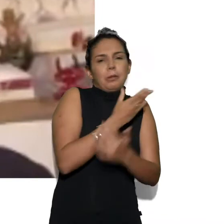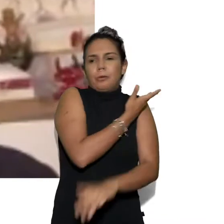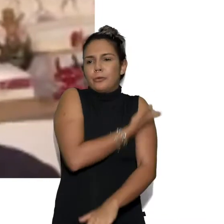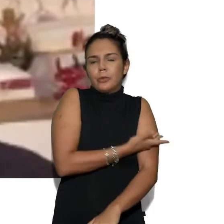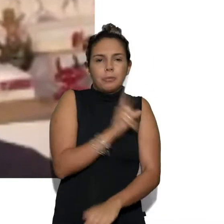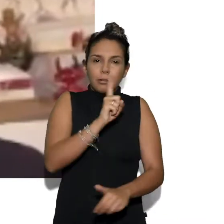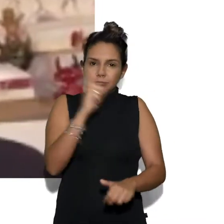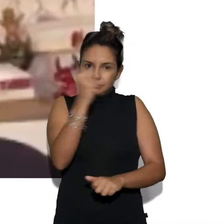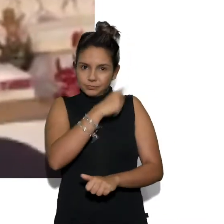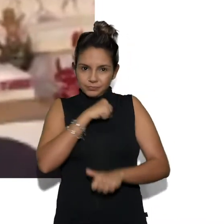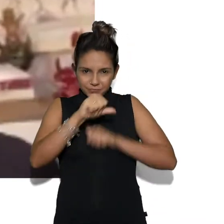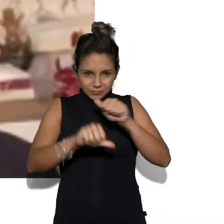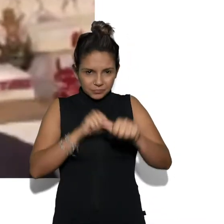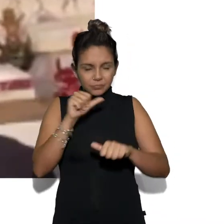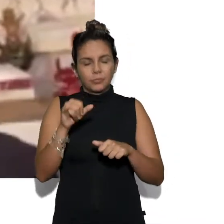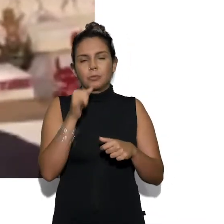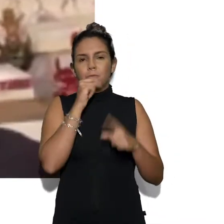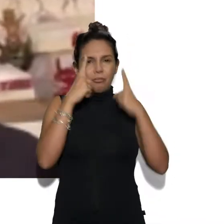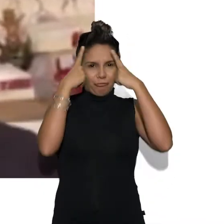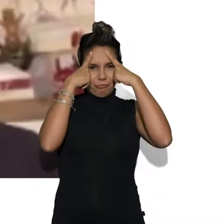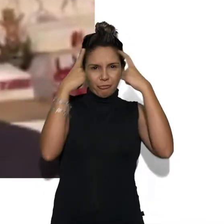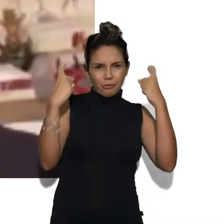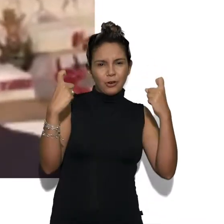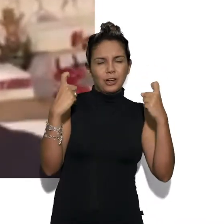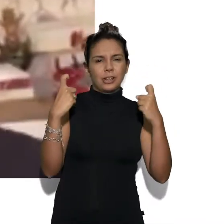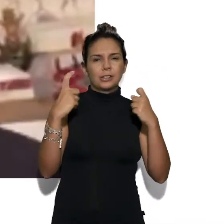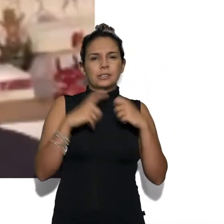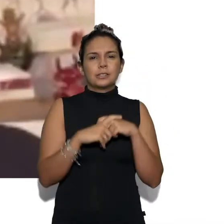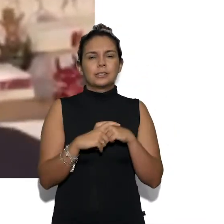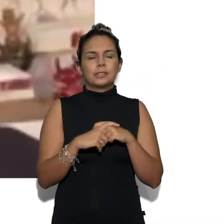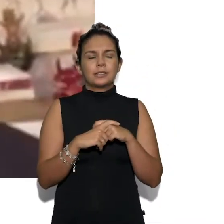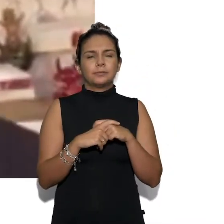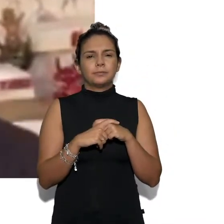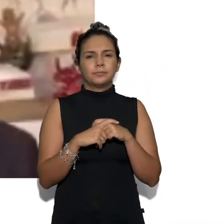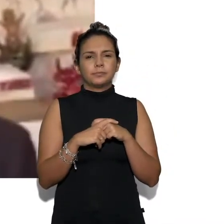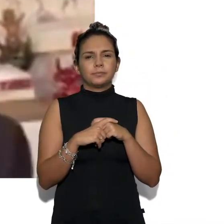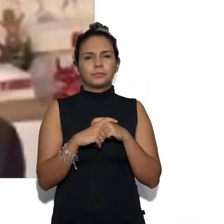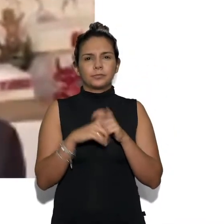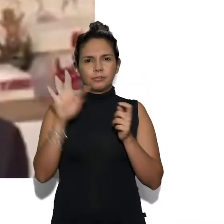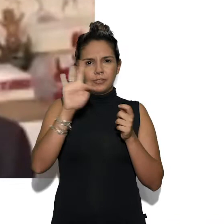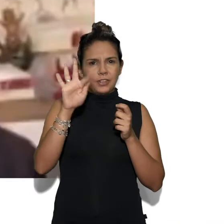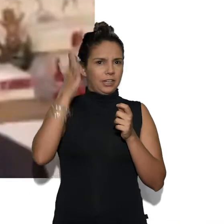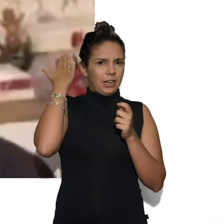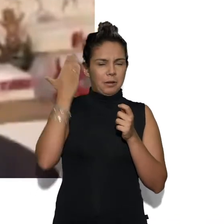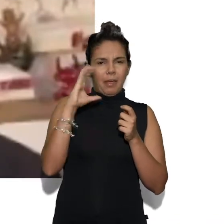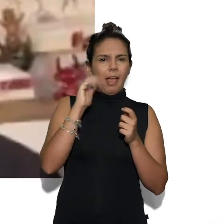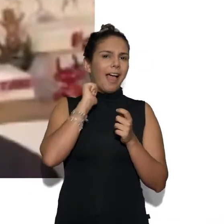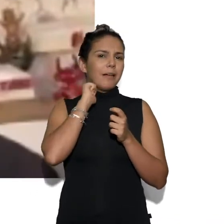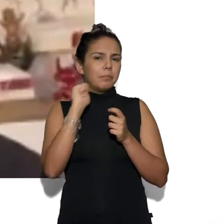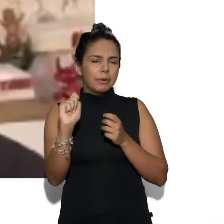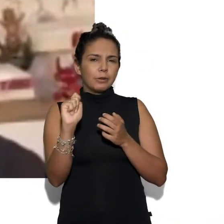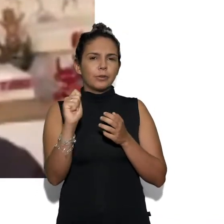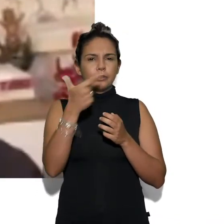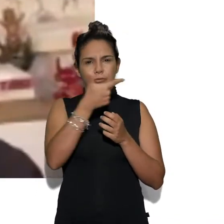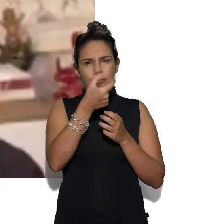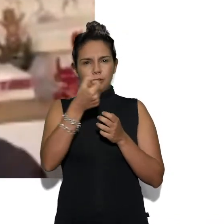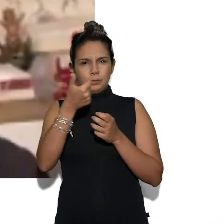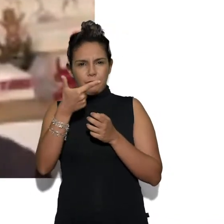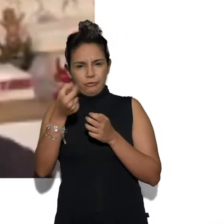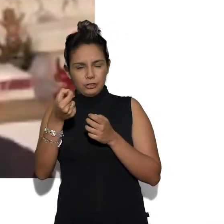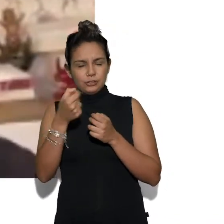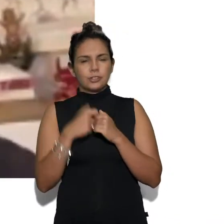foi muito mais violento há um ano, exatamente, em fevereiro, março, abril de